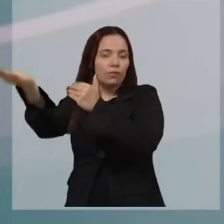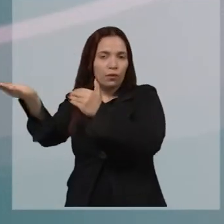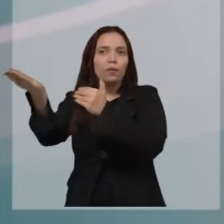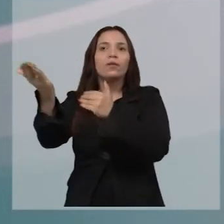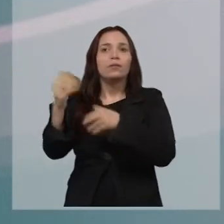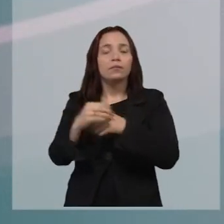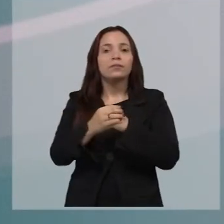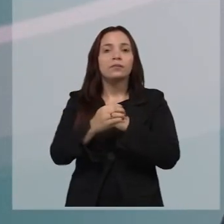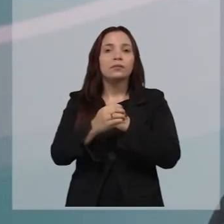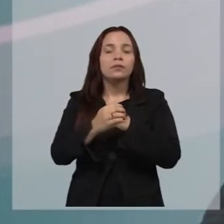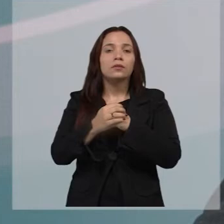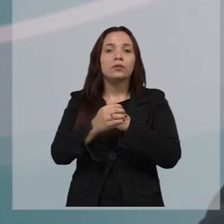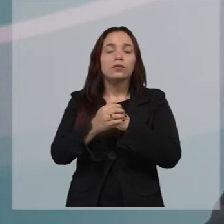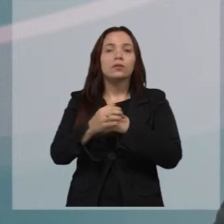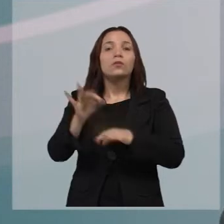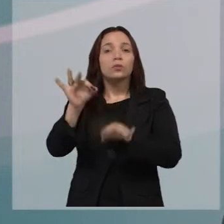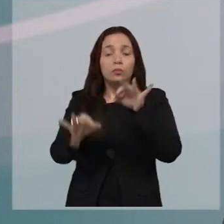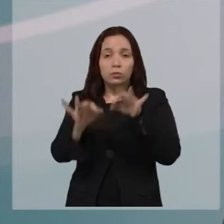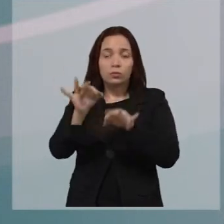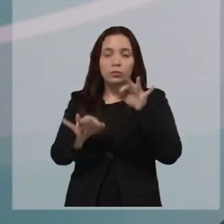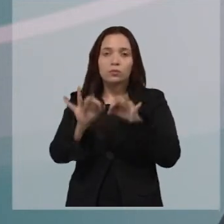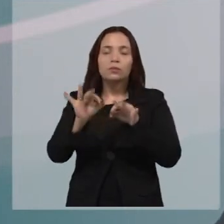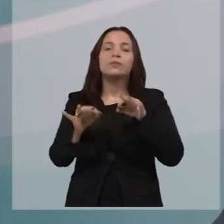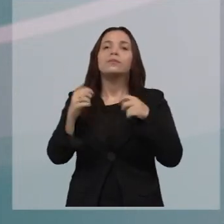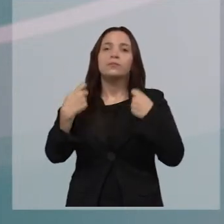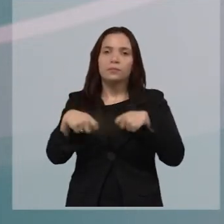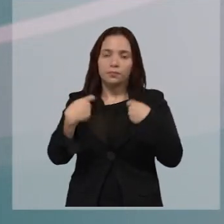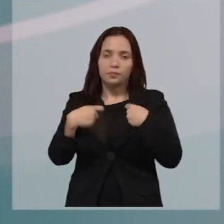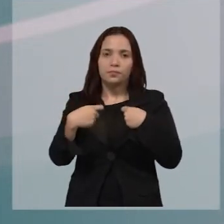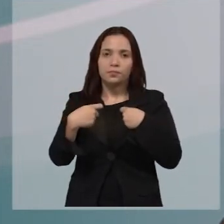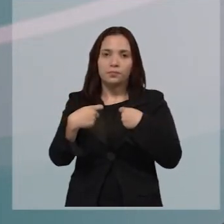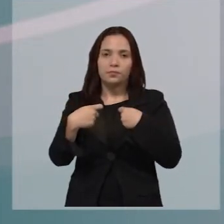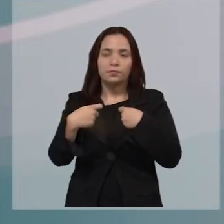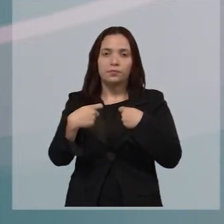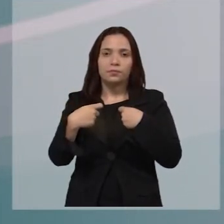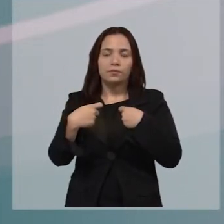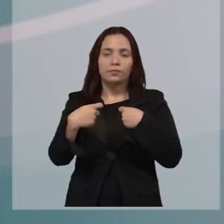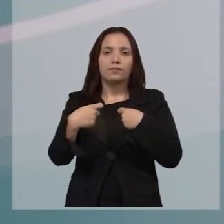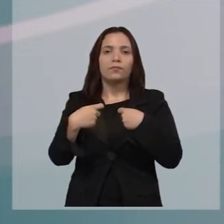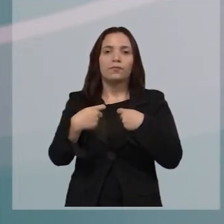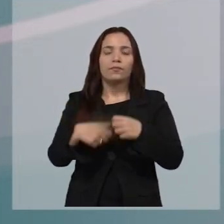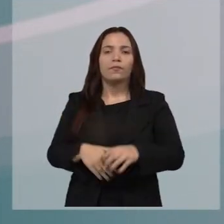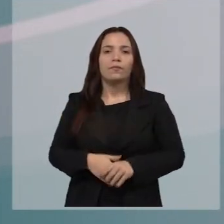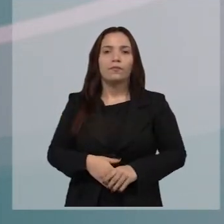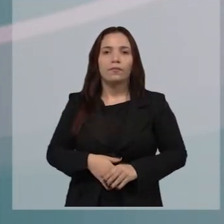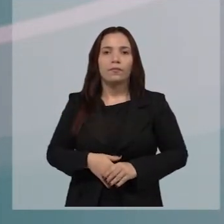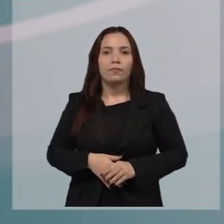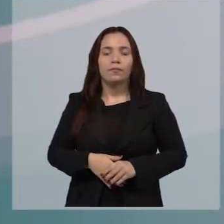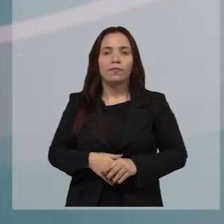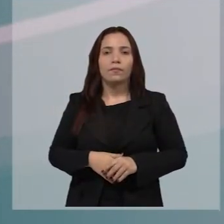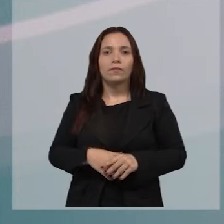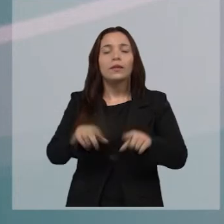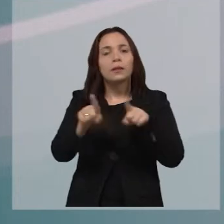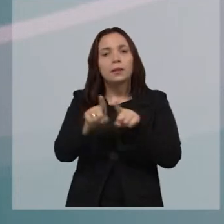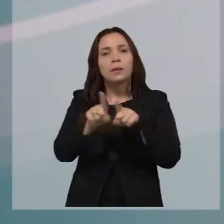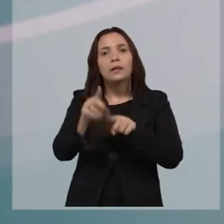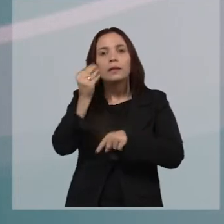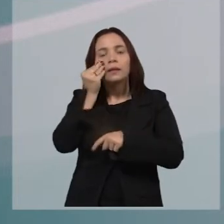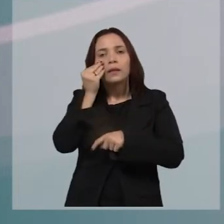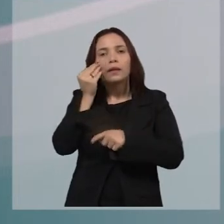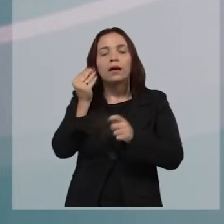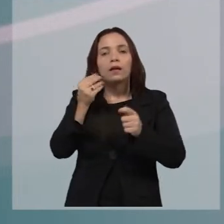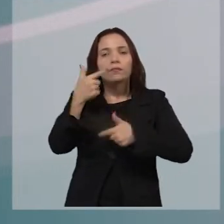trabalho contextual, né? É o jurídico entrar para o julgamento desse grande quantitativo de provisórios e, em paralelo, a gente está